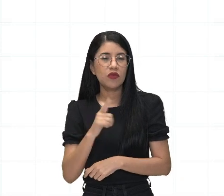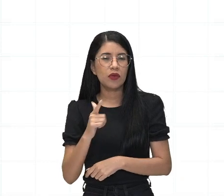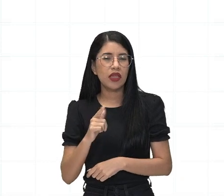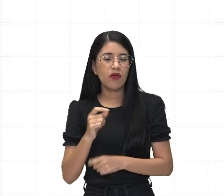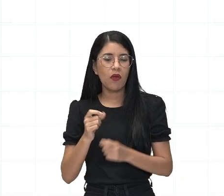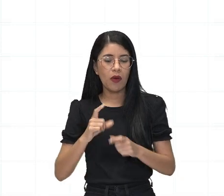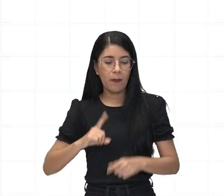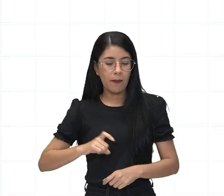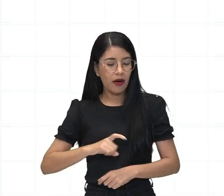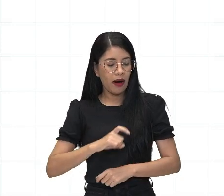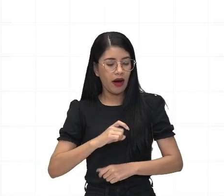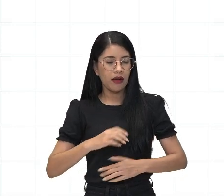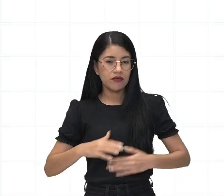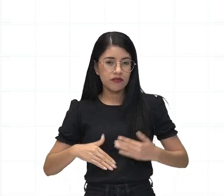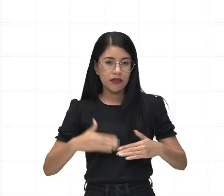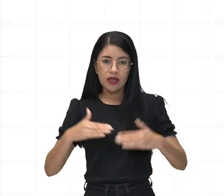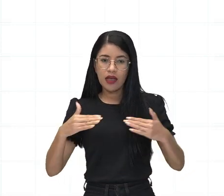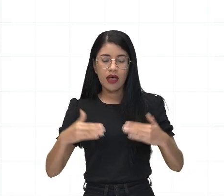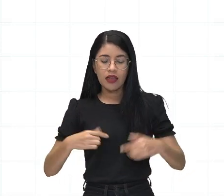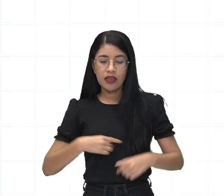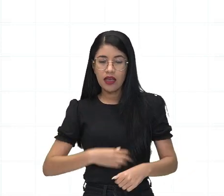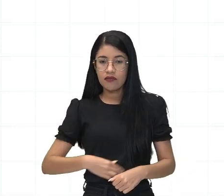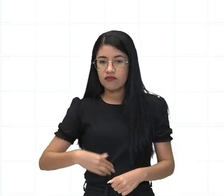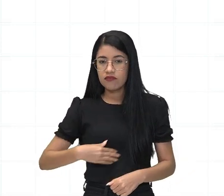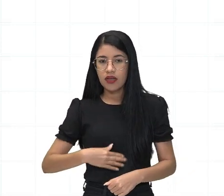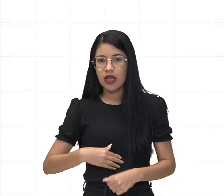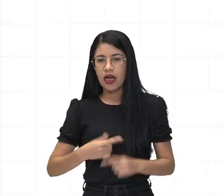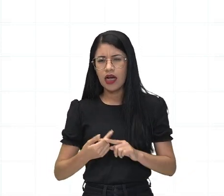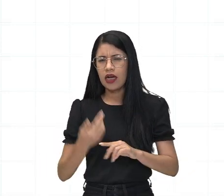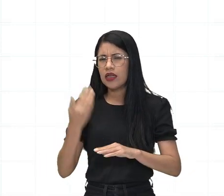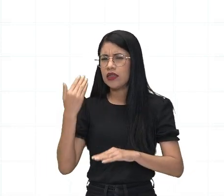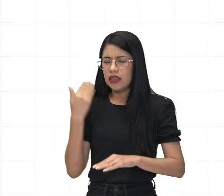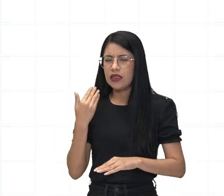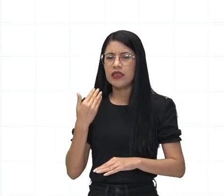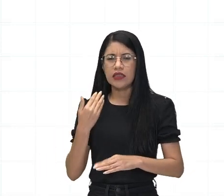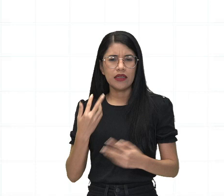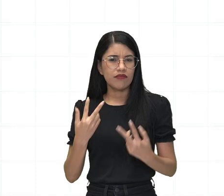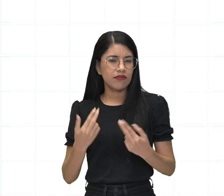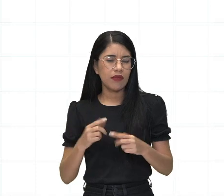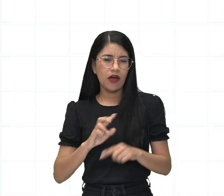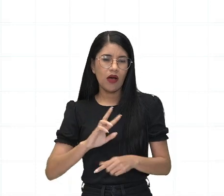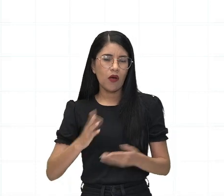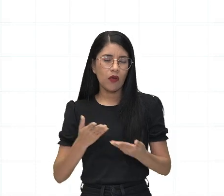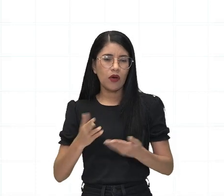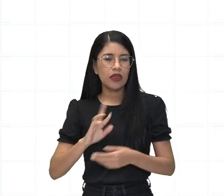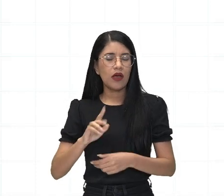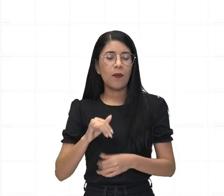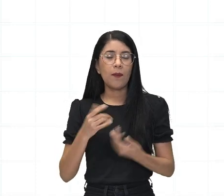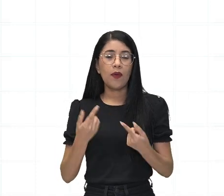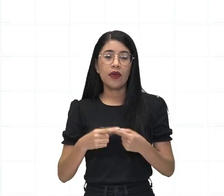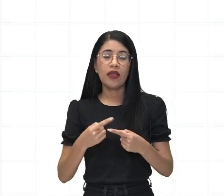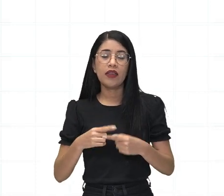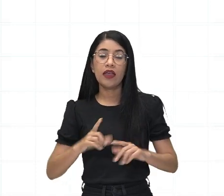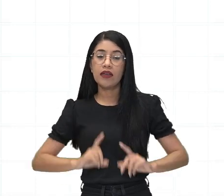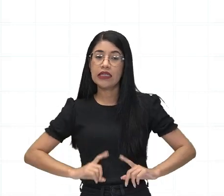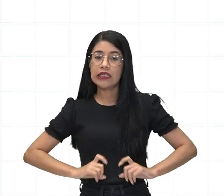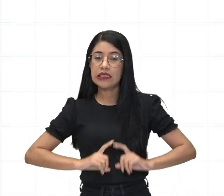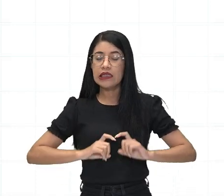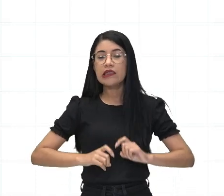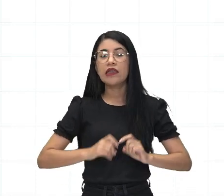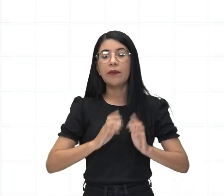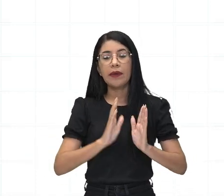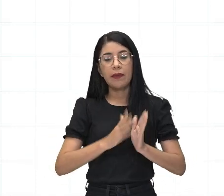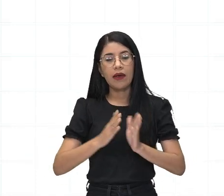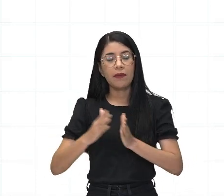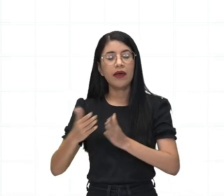tanto no nosso intestino como antigamente. Já tem aí a recomendação de fazer exames, né, periódicos.